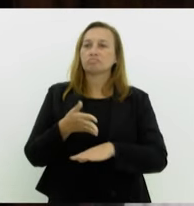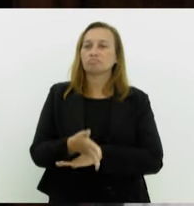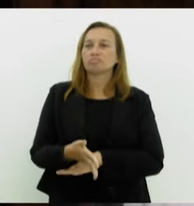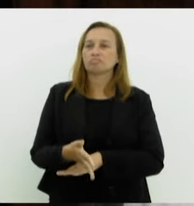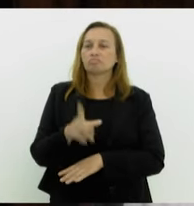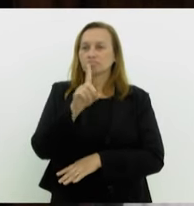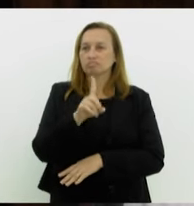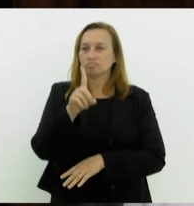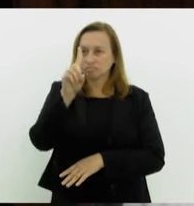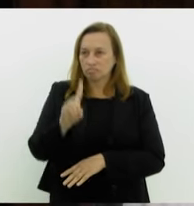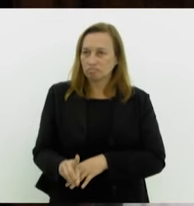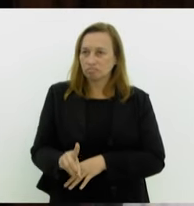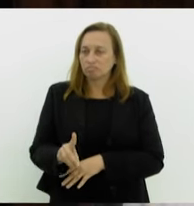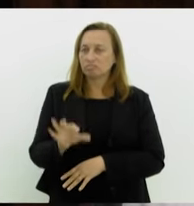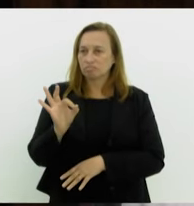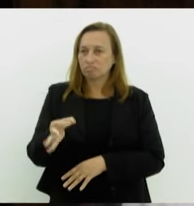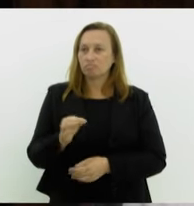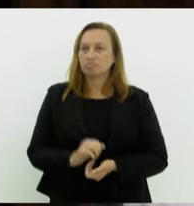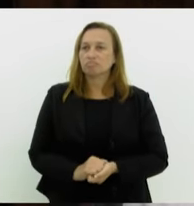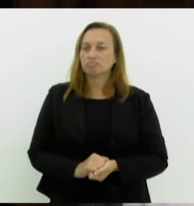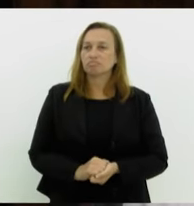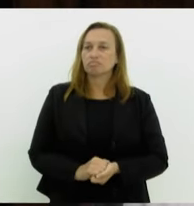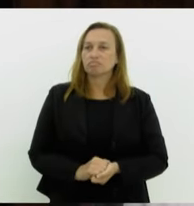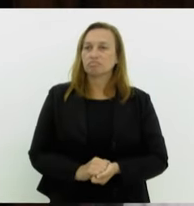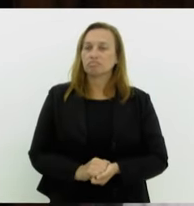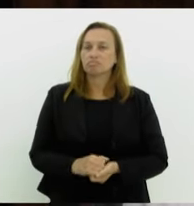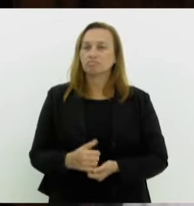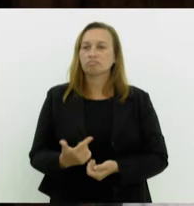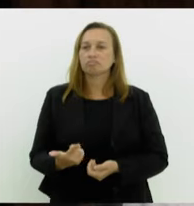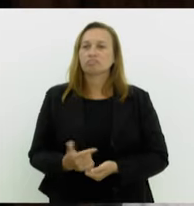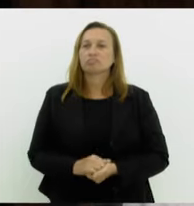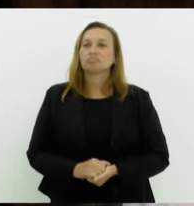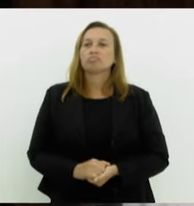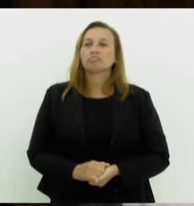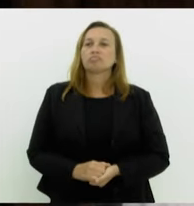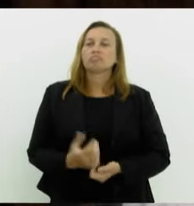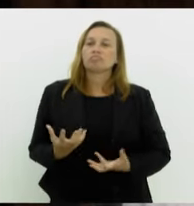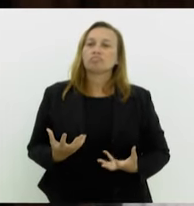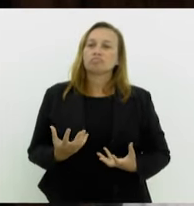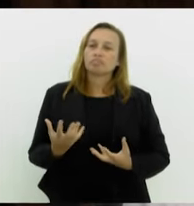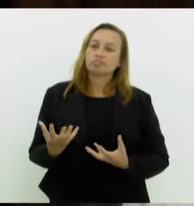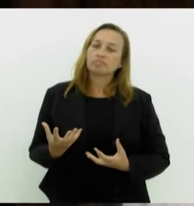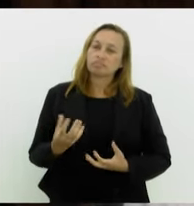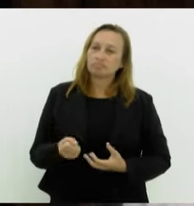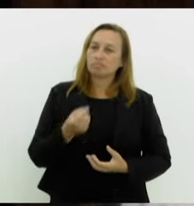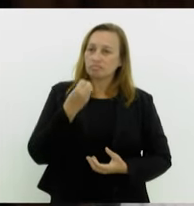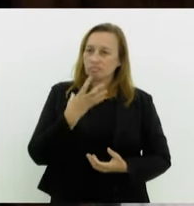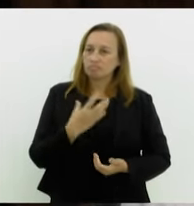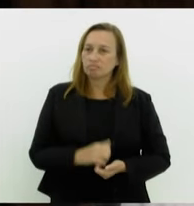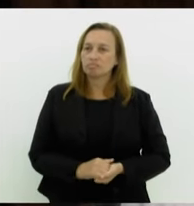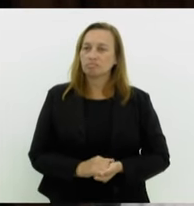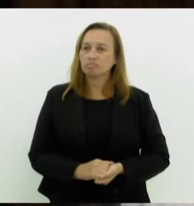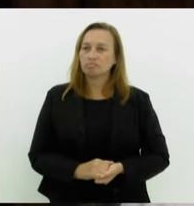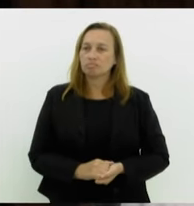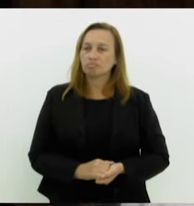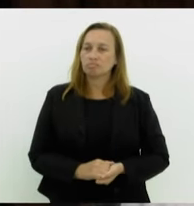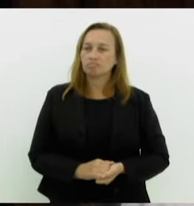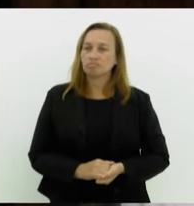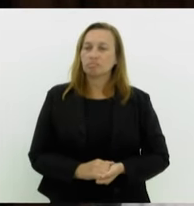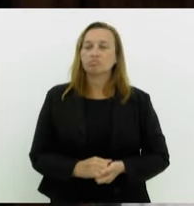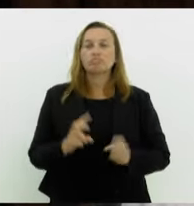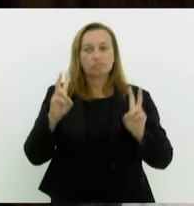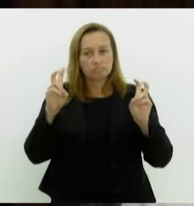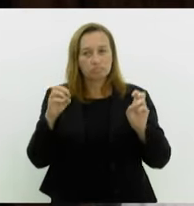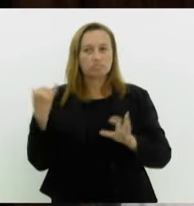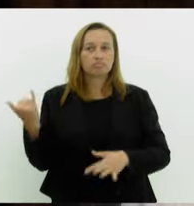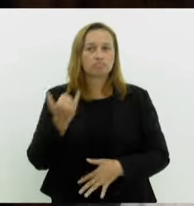ponta para que a gente tenha diagnóstico que a gente se aproprie daquilo que é bom é hoje nós trouxemos ampassã e esse assunto é